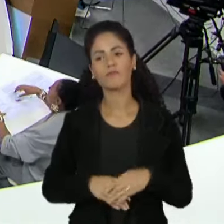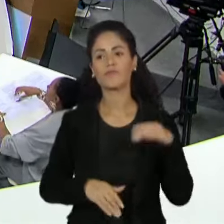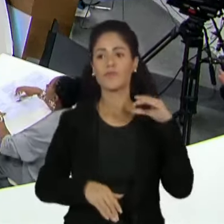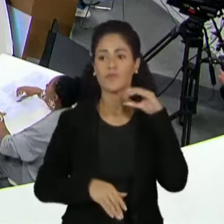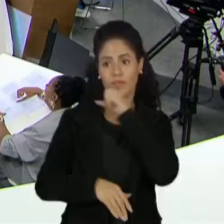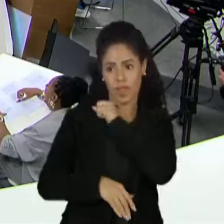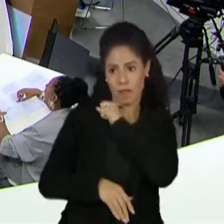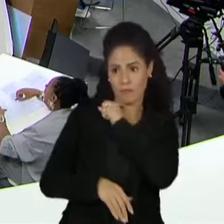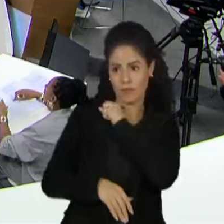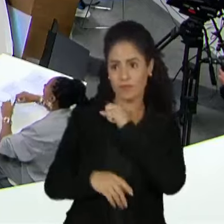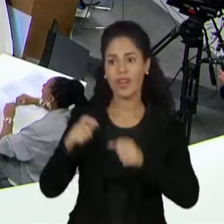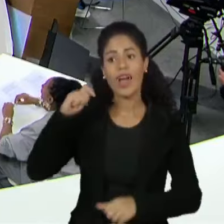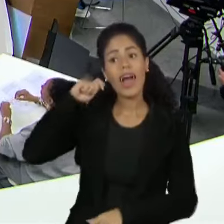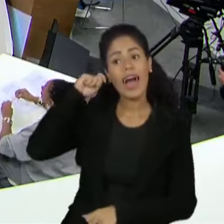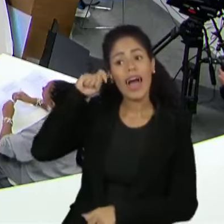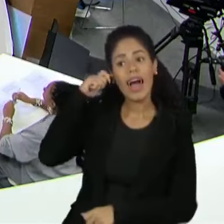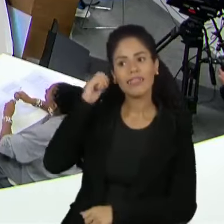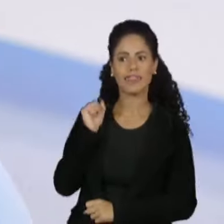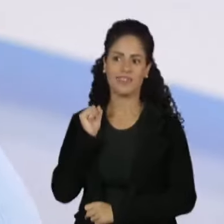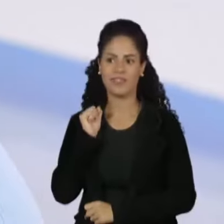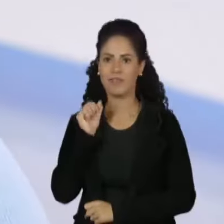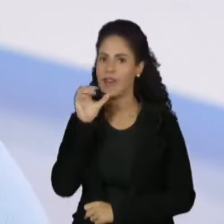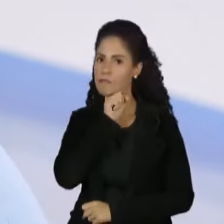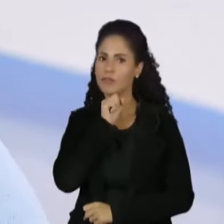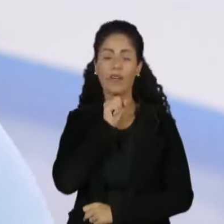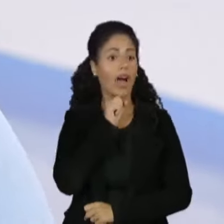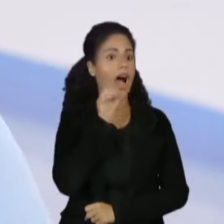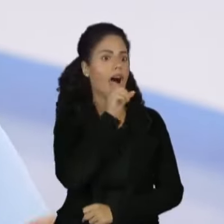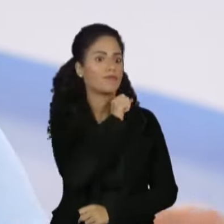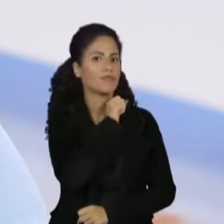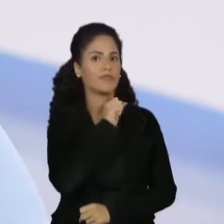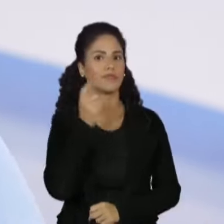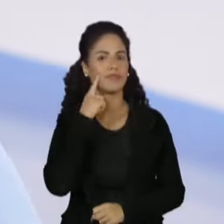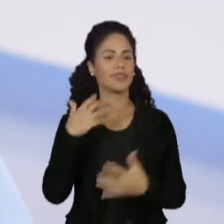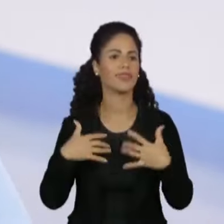palavra atriz. Ai, bem rapidamente, pra você ver o desespero. Quase.